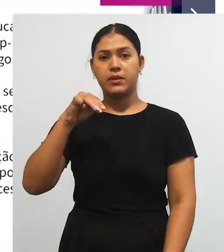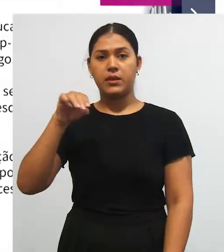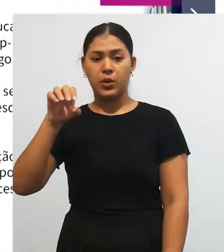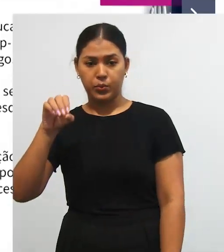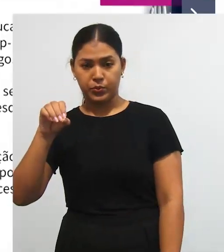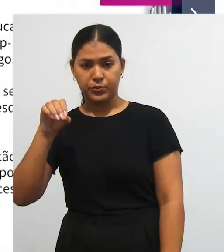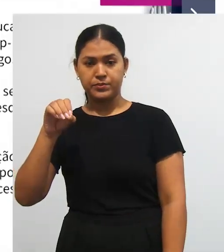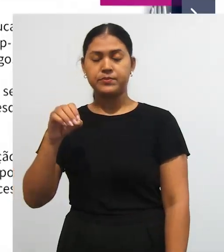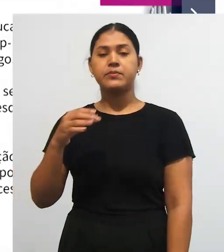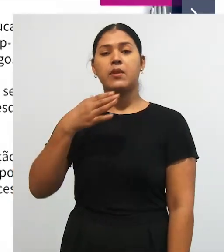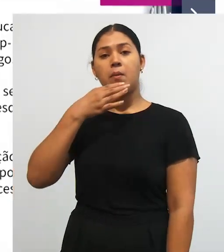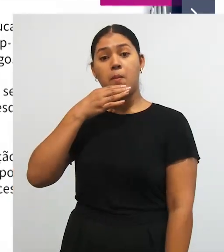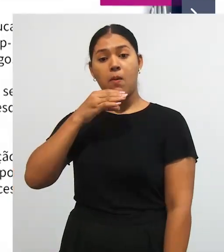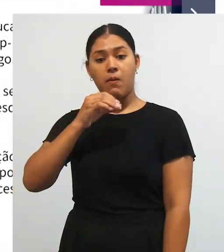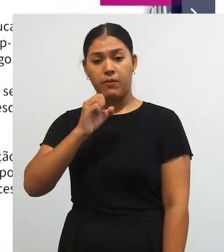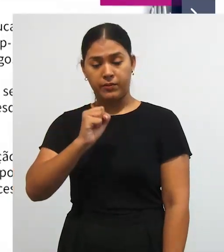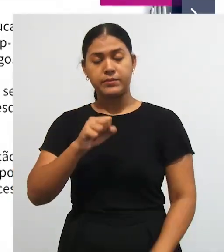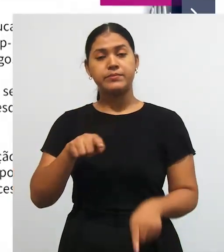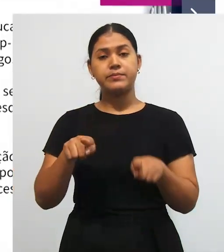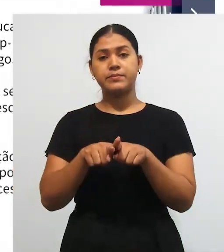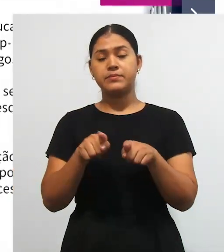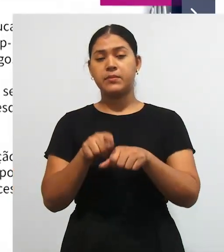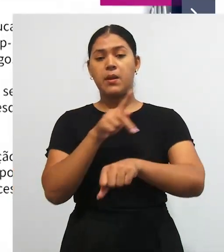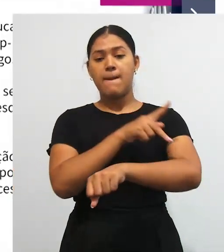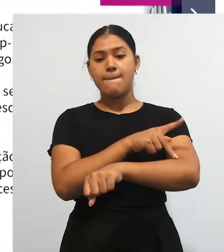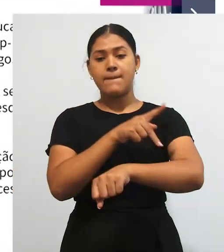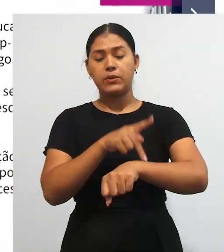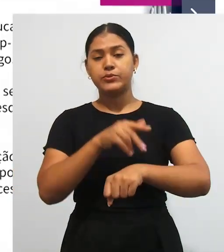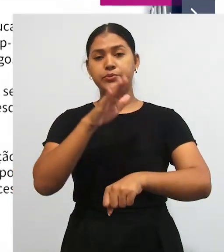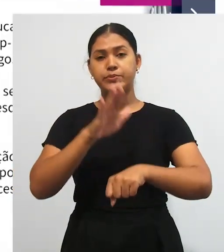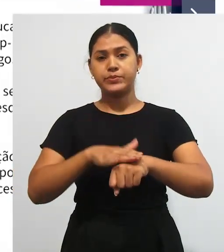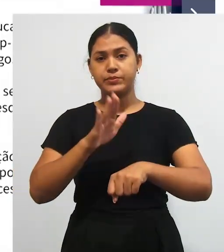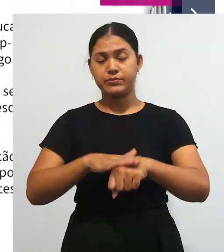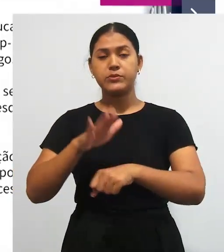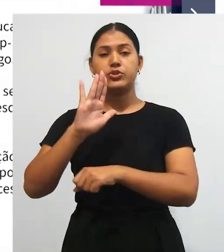O Paulo Freire, né, que está disponível no repositório da